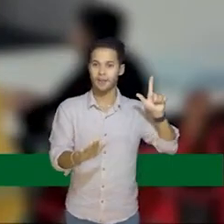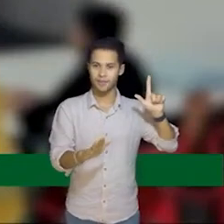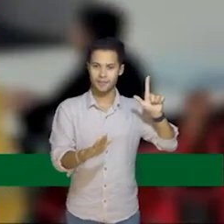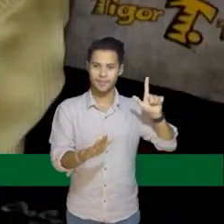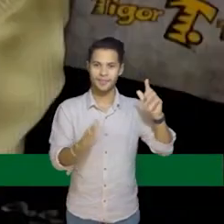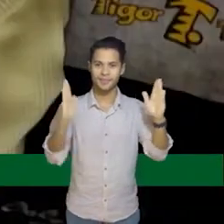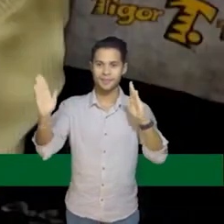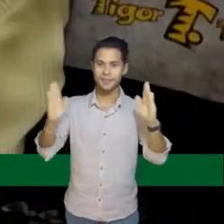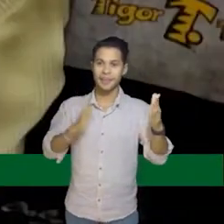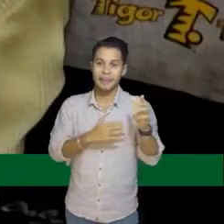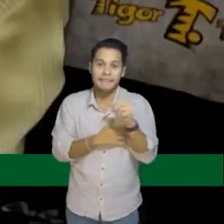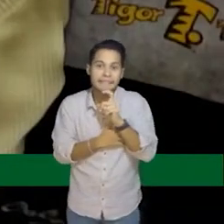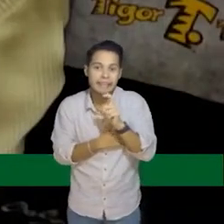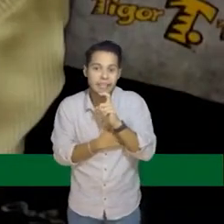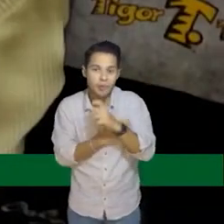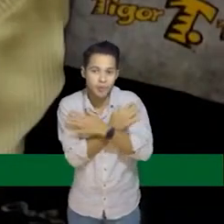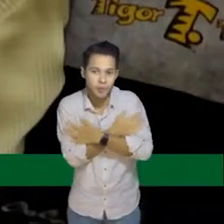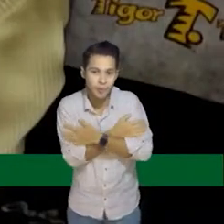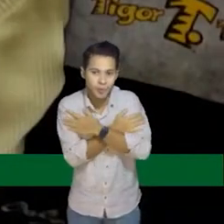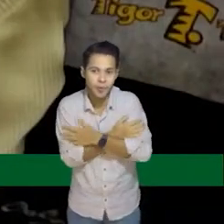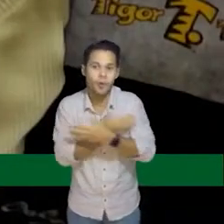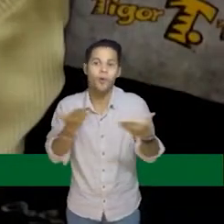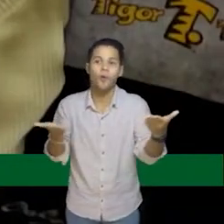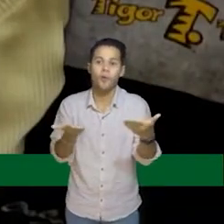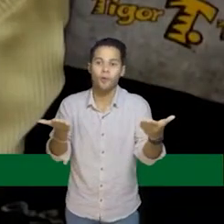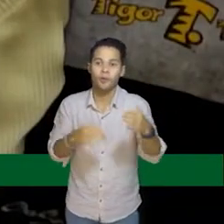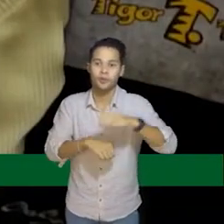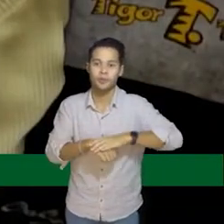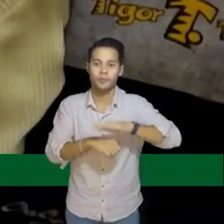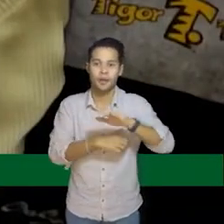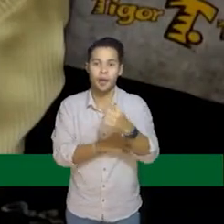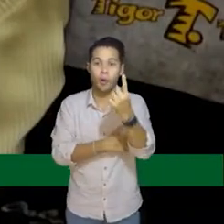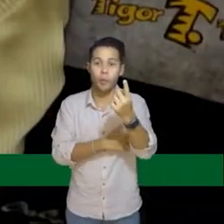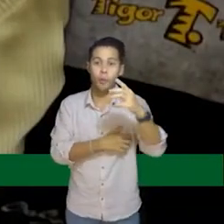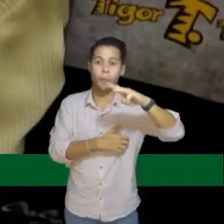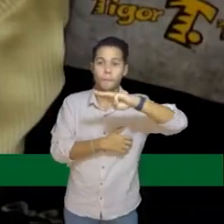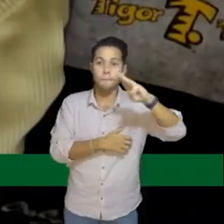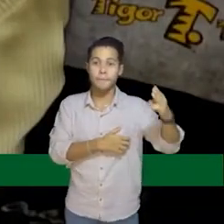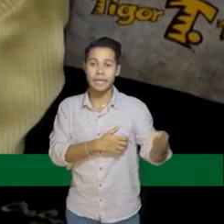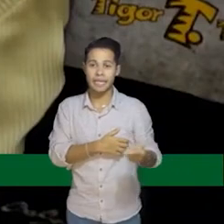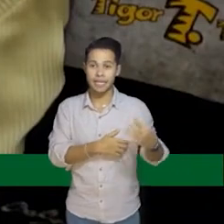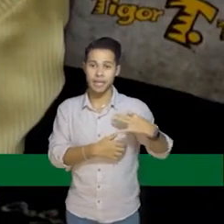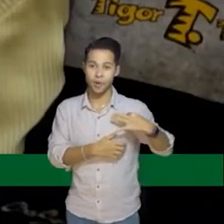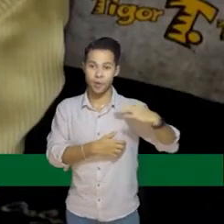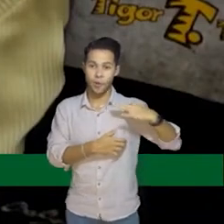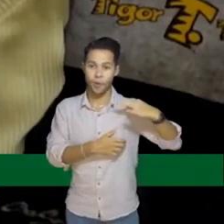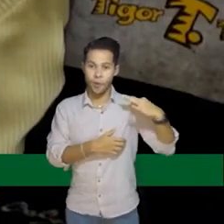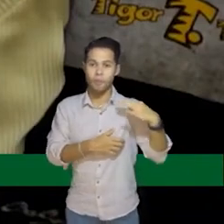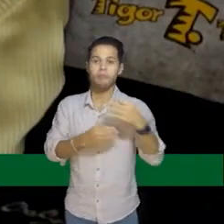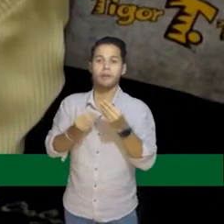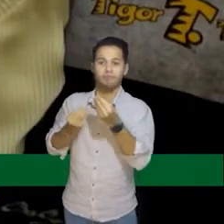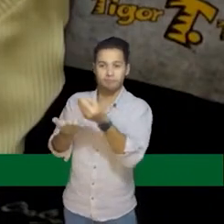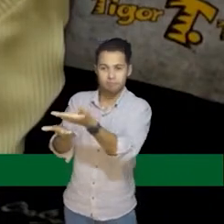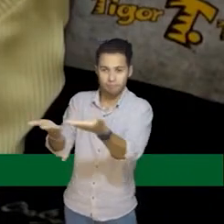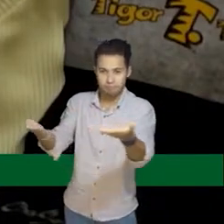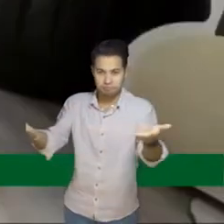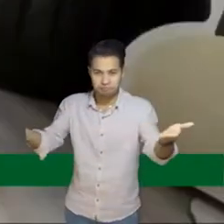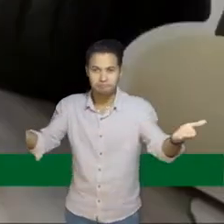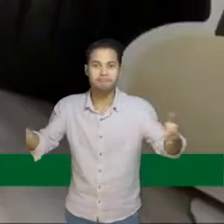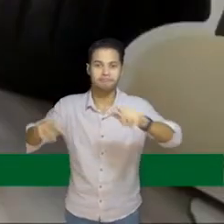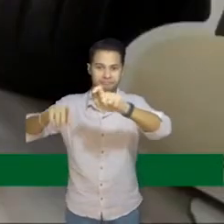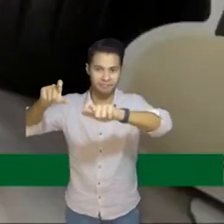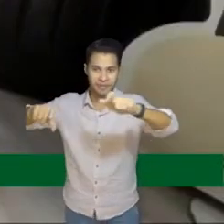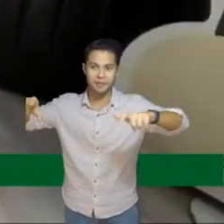do agasalho arrecadou hoje mais de 1 milhão de peças de roupa, sendo beneficiado cerca de mais